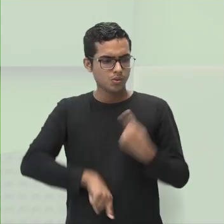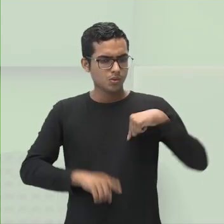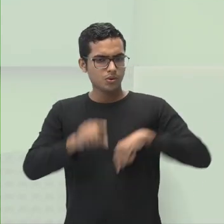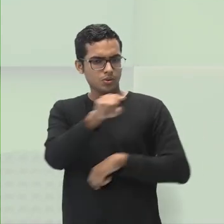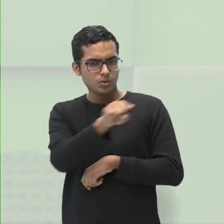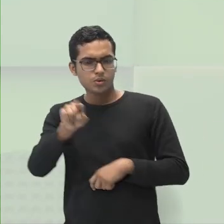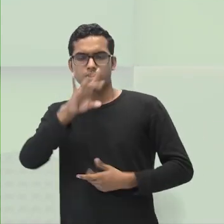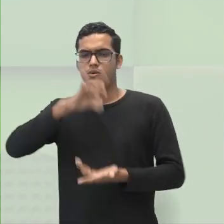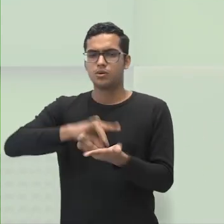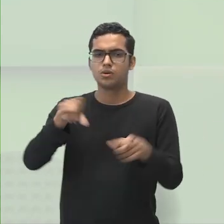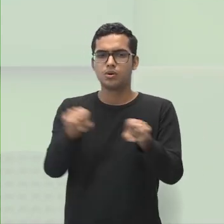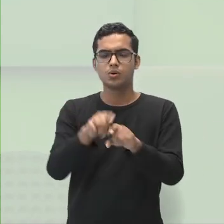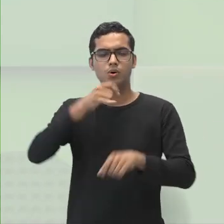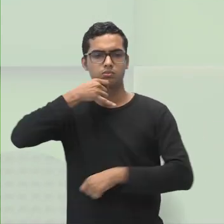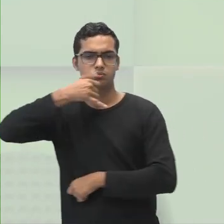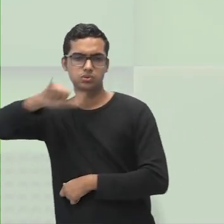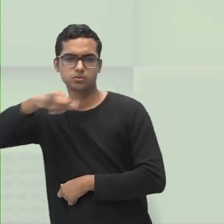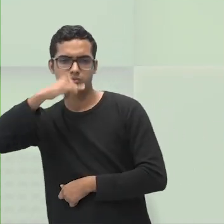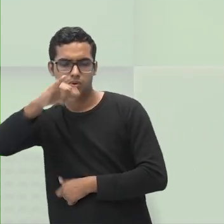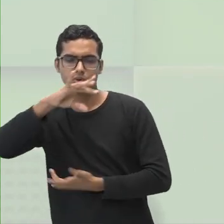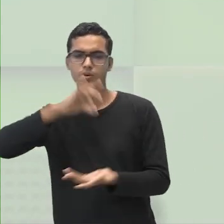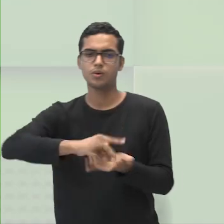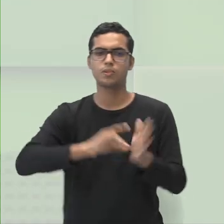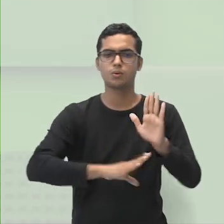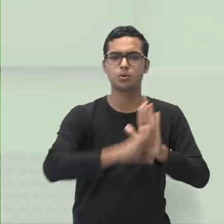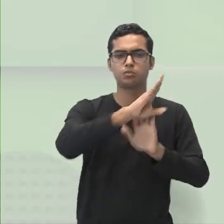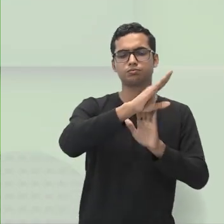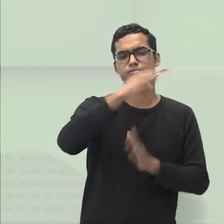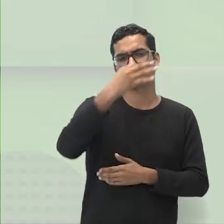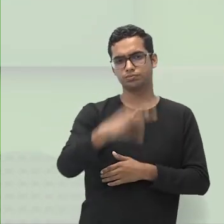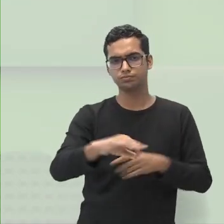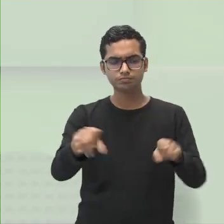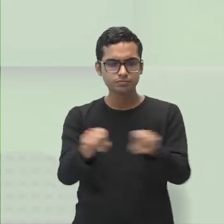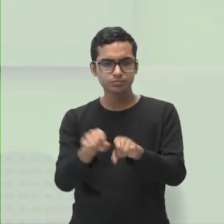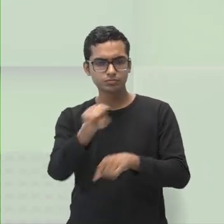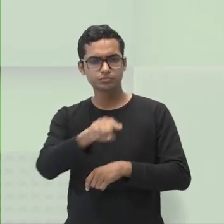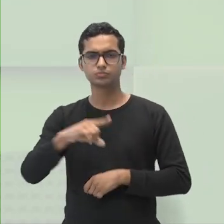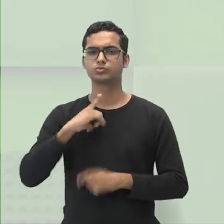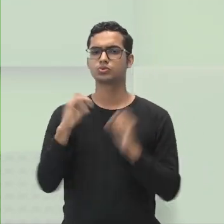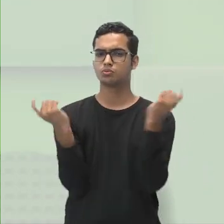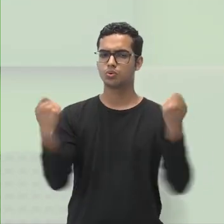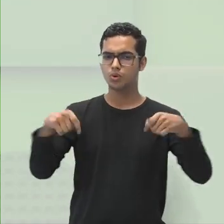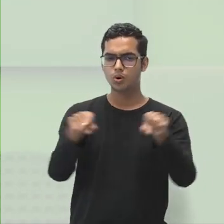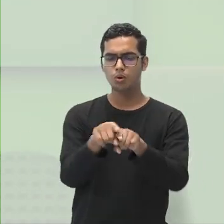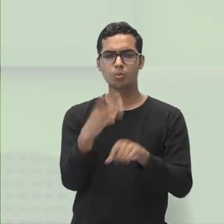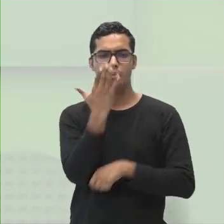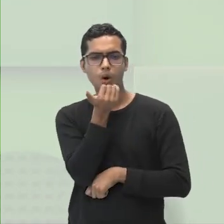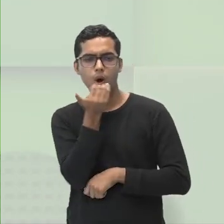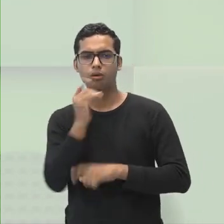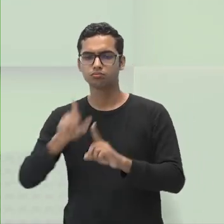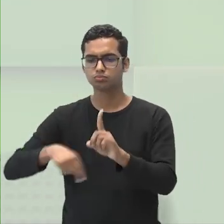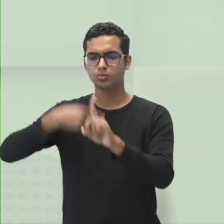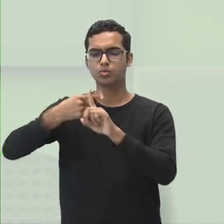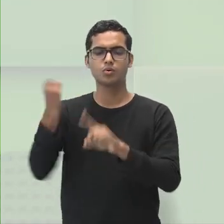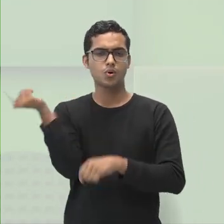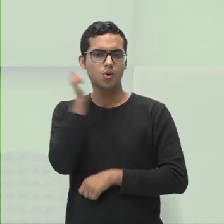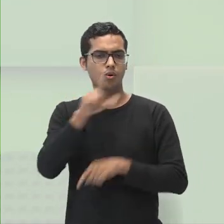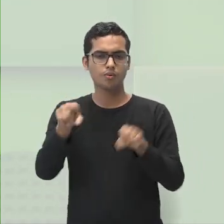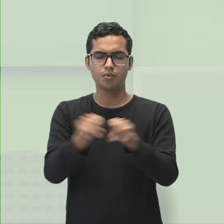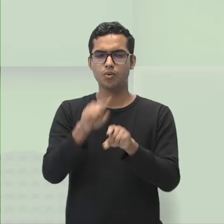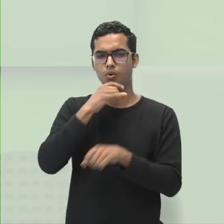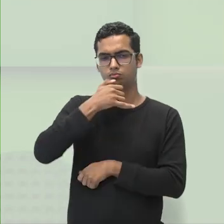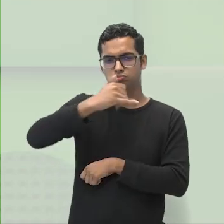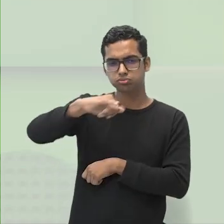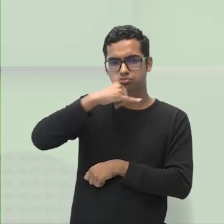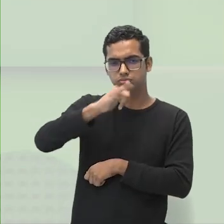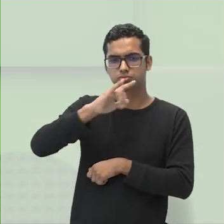quanto a energética, é alta. Ou seja, vocês podem comer mais alimentos, acumular mais calorias,